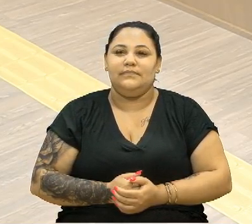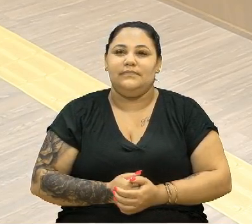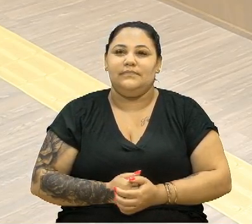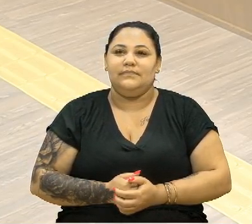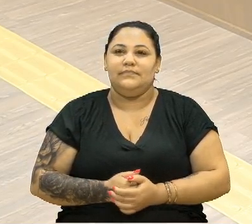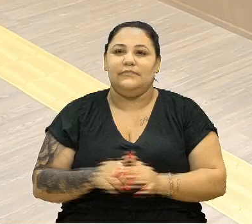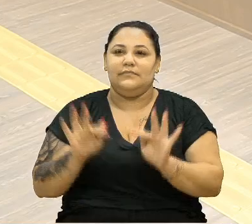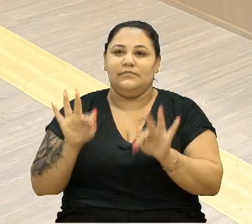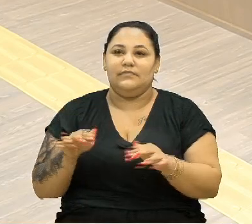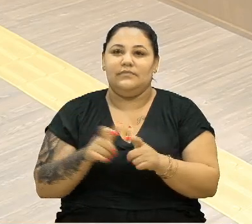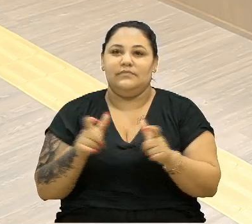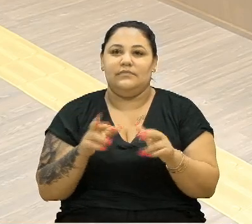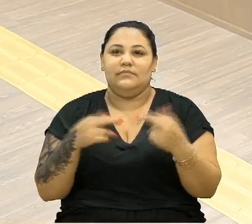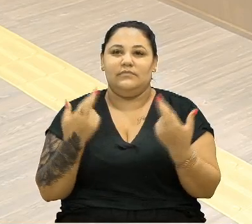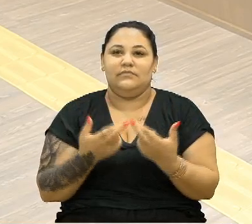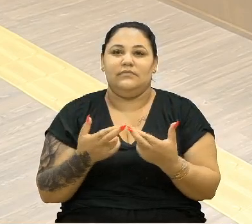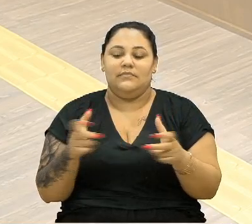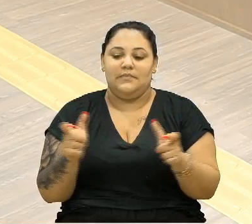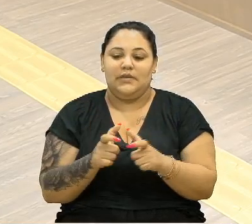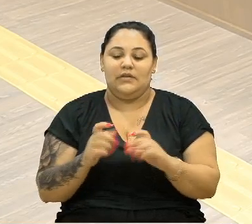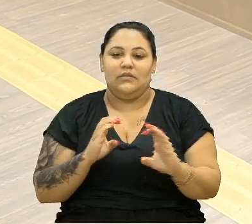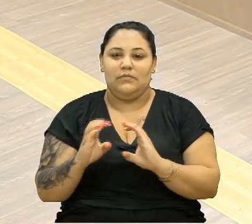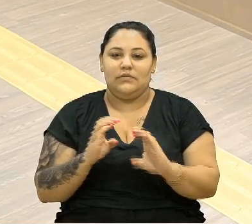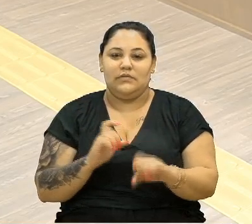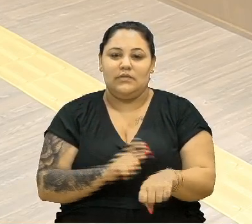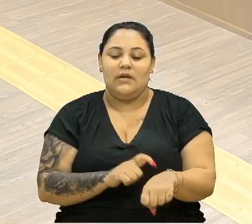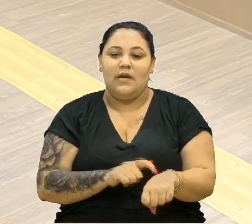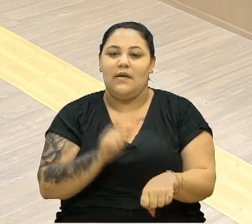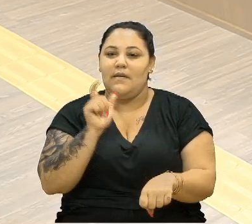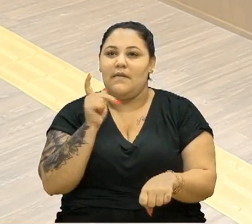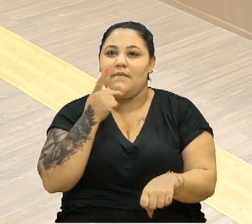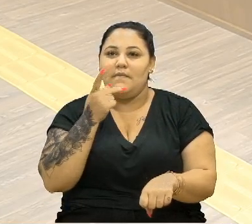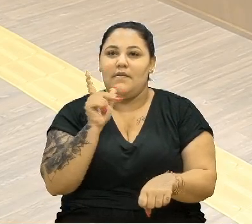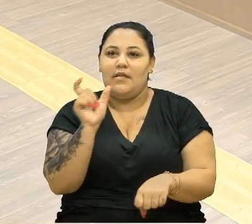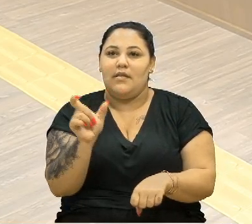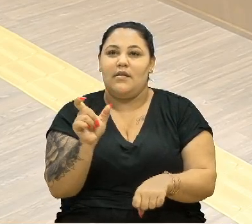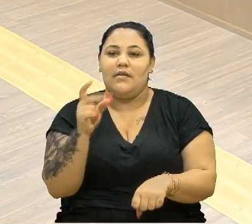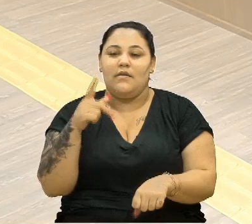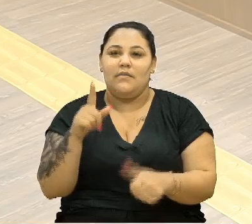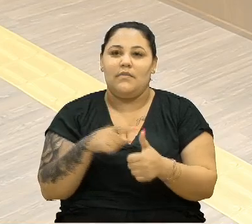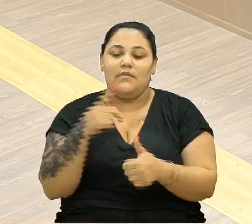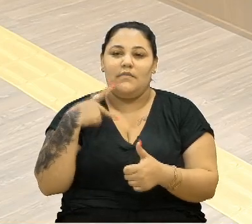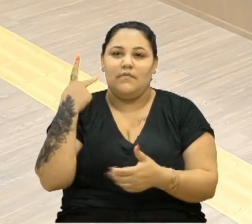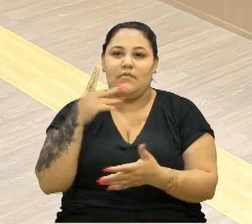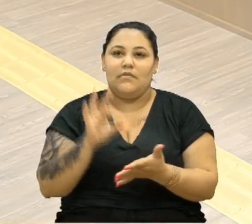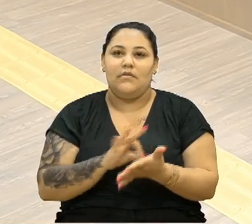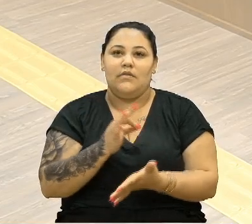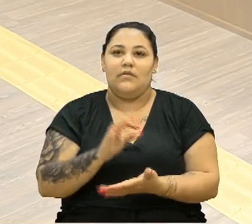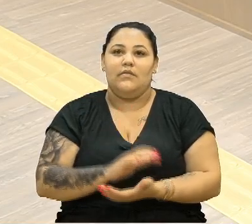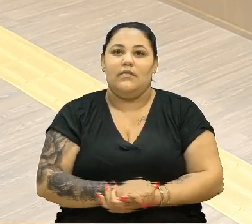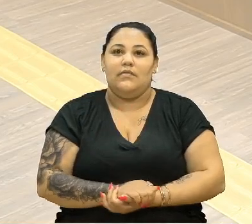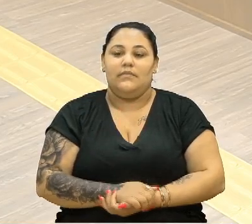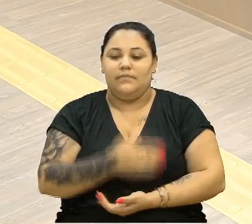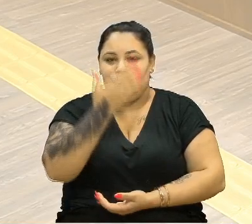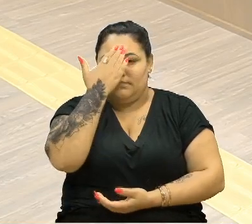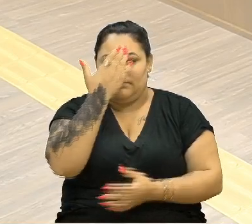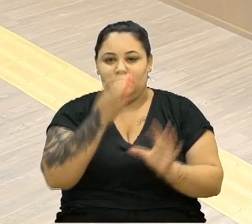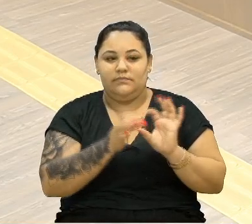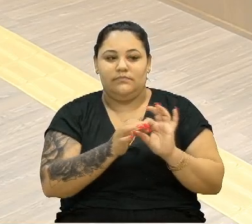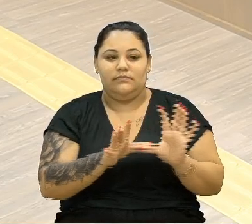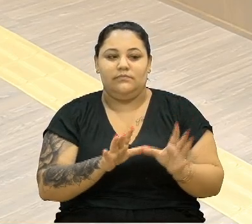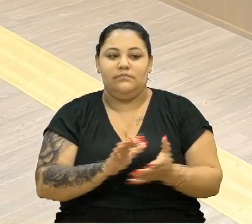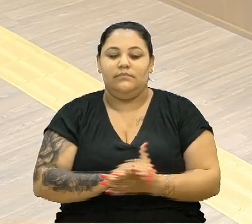o grande expediente, passamos ao espaço do pequeno expediente. Com a palavra, o primeiro vereador inscrito, o vereador Felipe Grêmio Maier, que agradece e abre